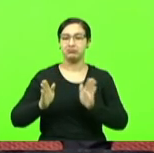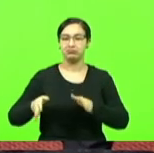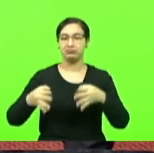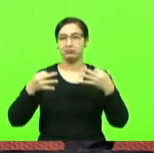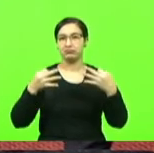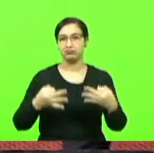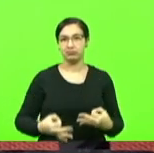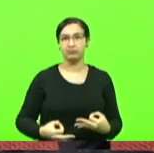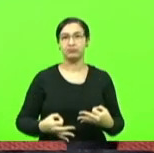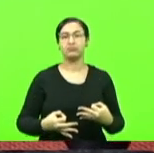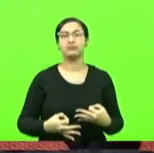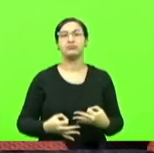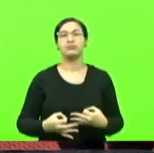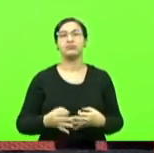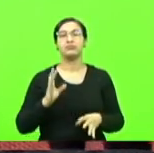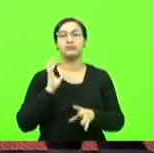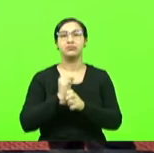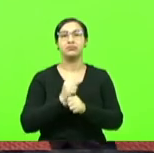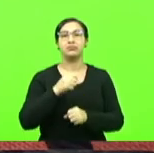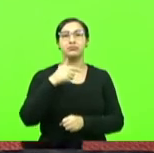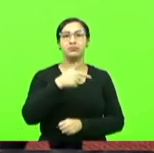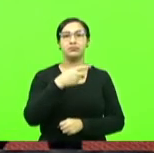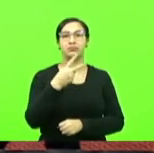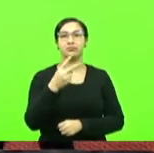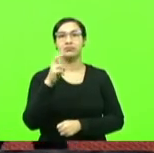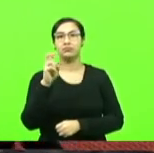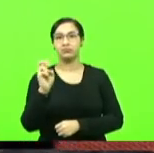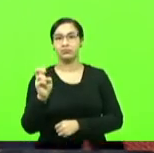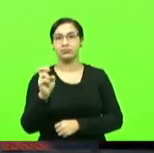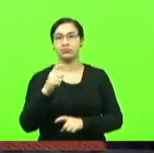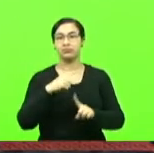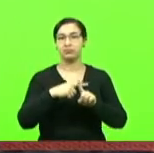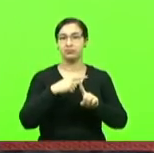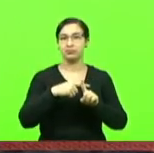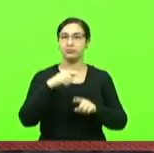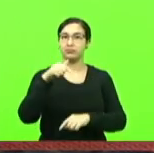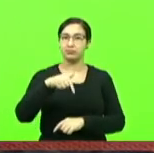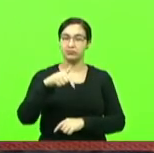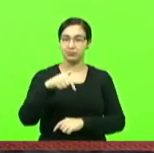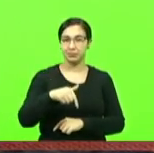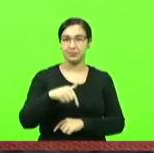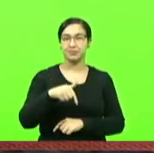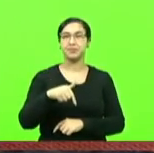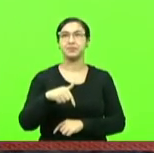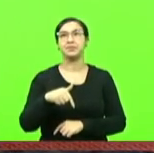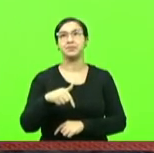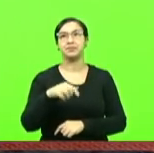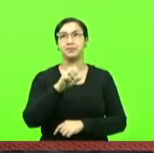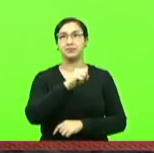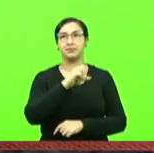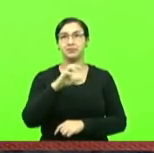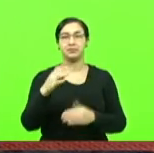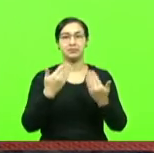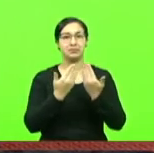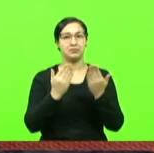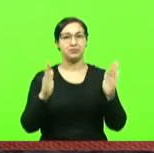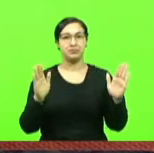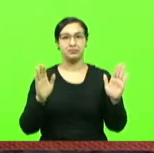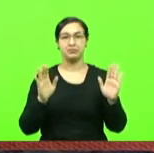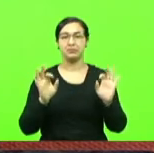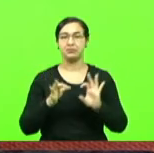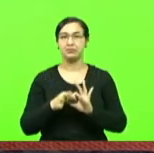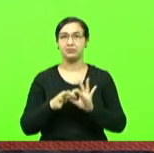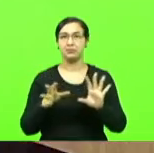Quadrangular soma 725 igrejas no estado de Santa Catarina, portas abertas para bem atender a população. Muito obrigado.